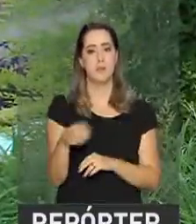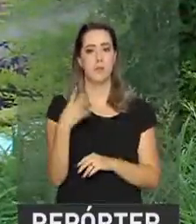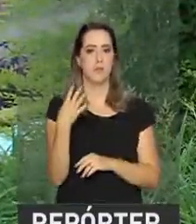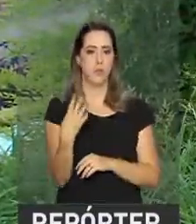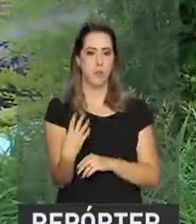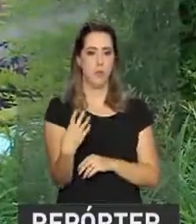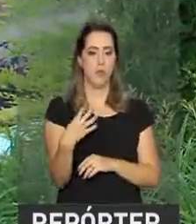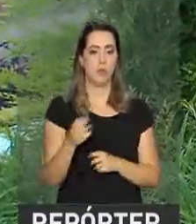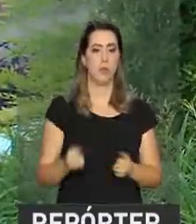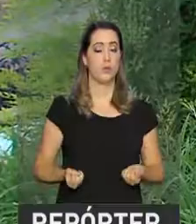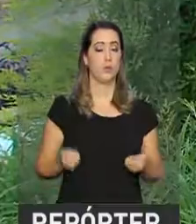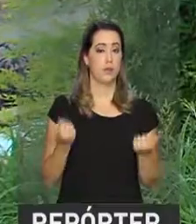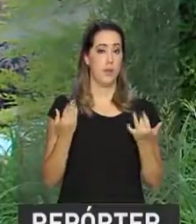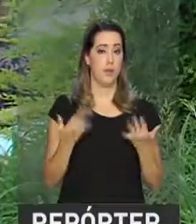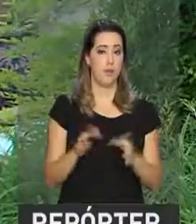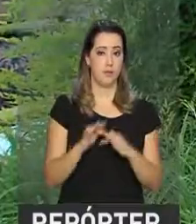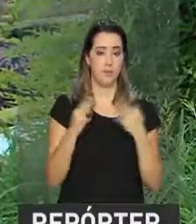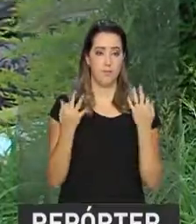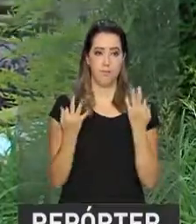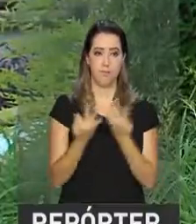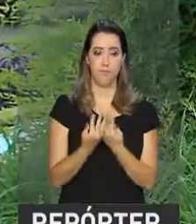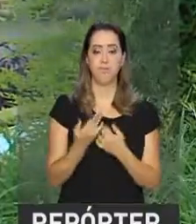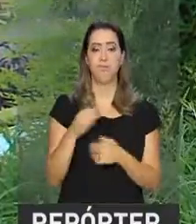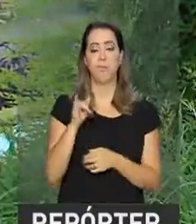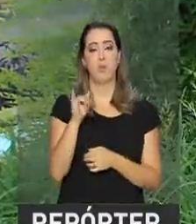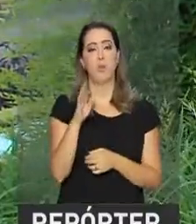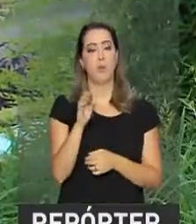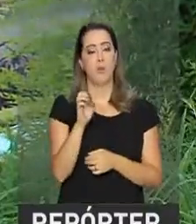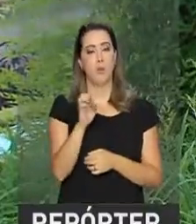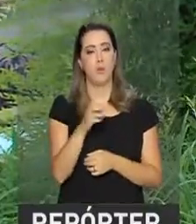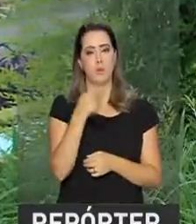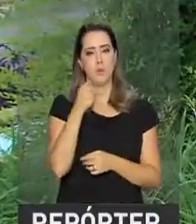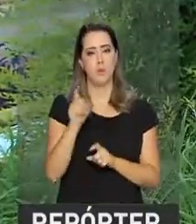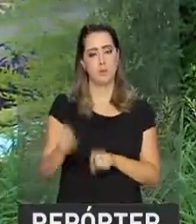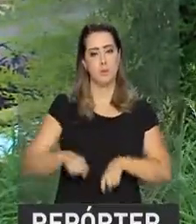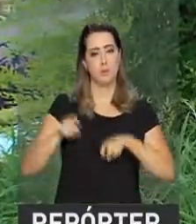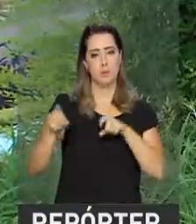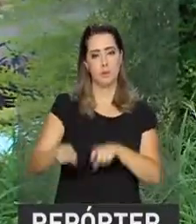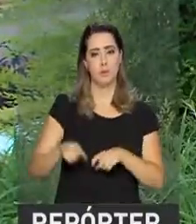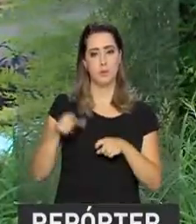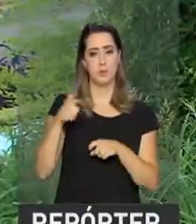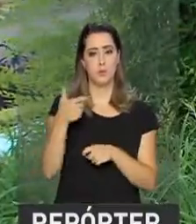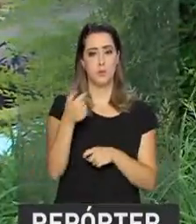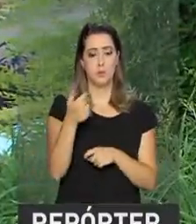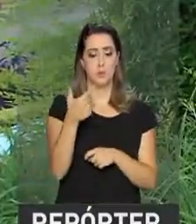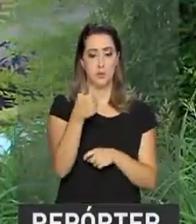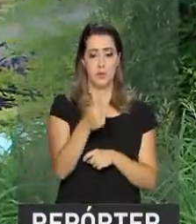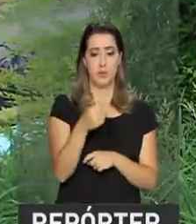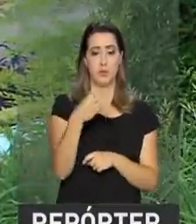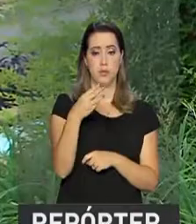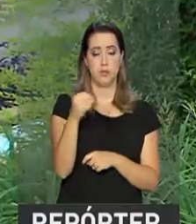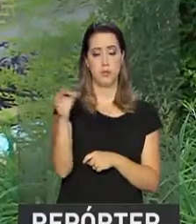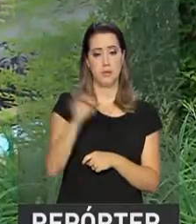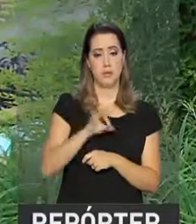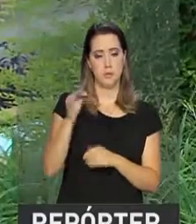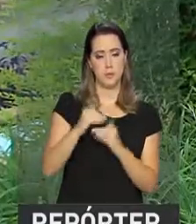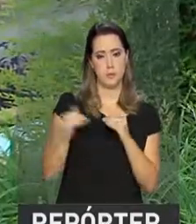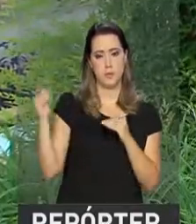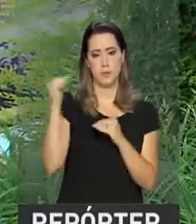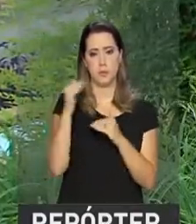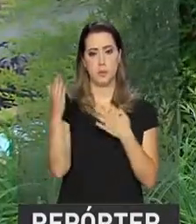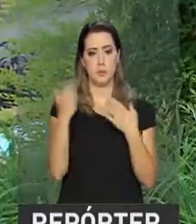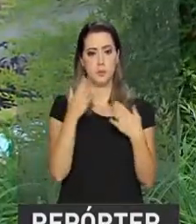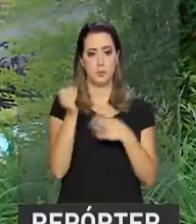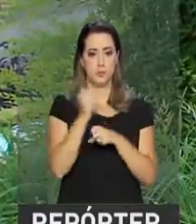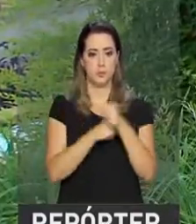das famílias segundo o ibge a produção agrícola de 2017 quase 30% maior do que o do ano